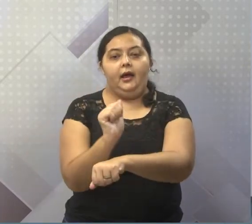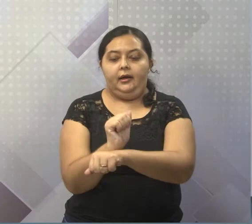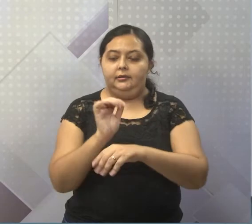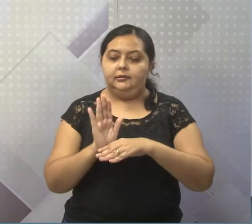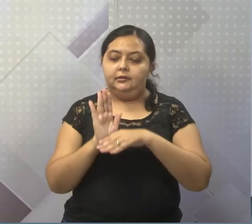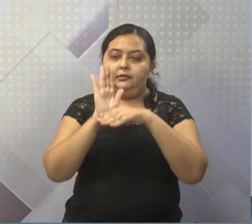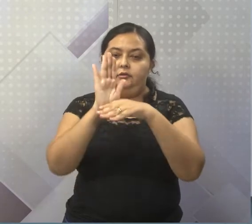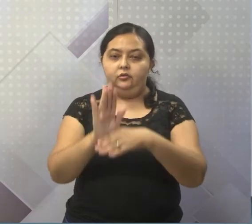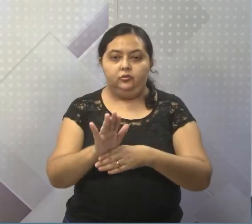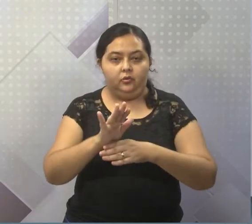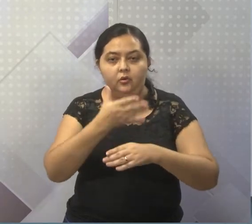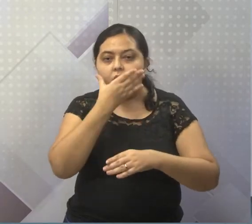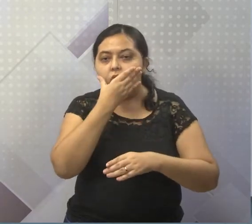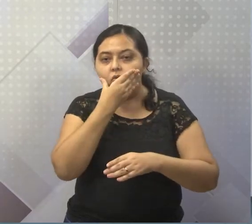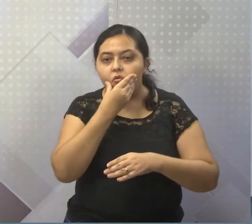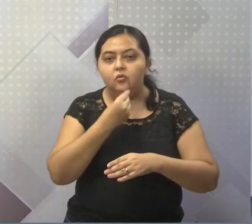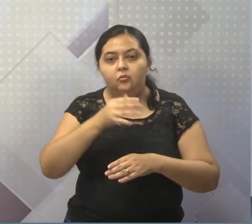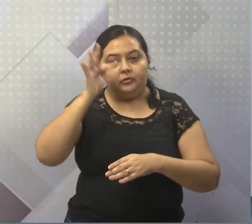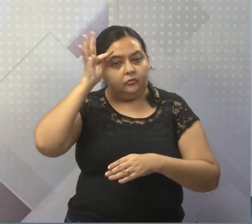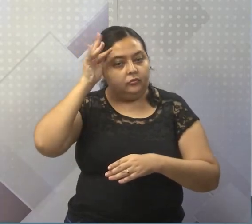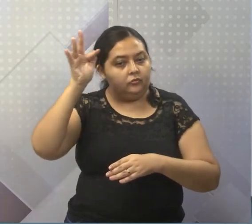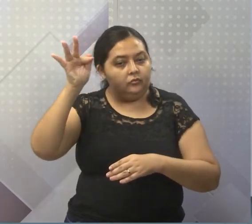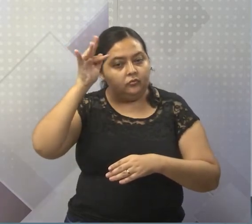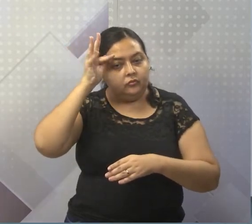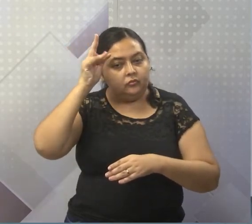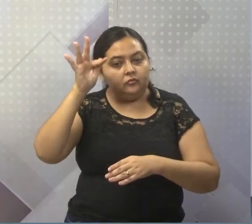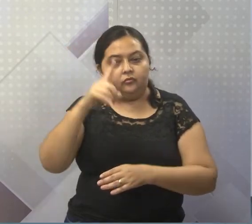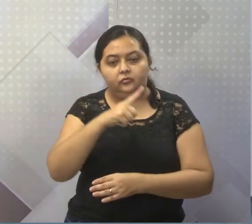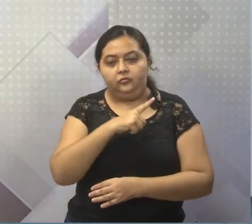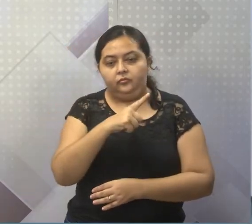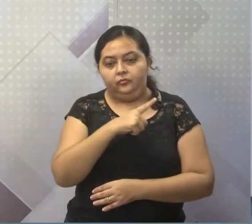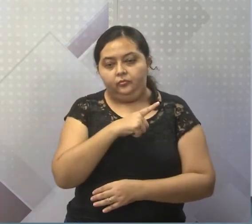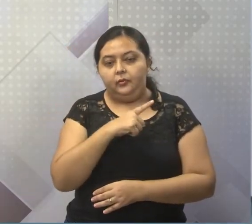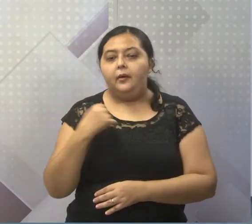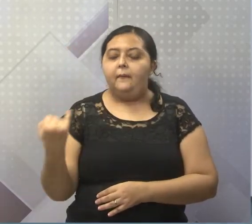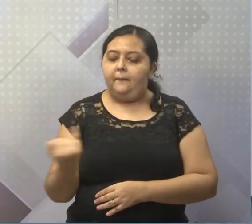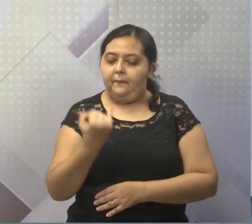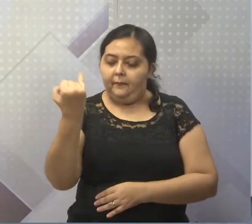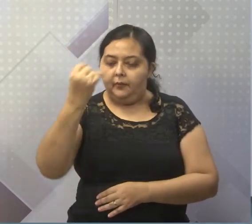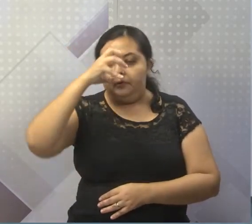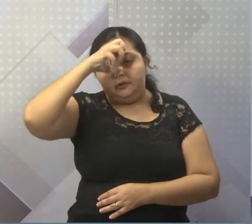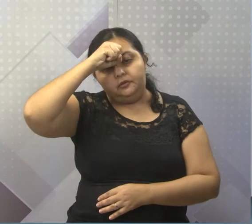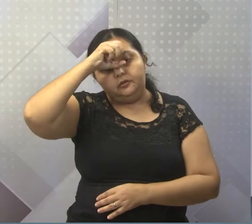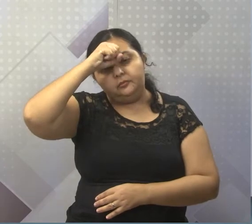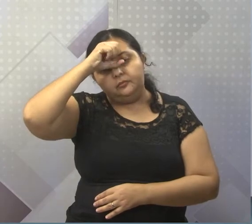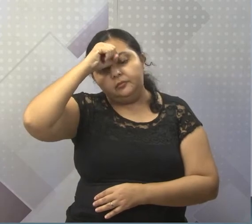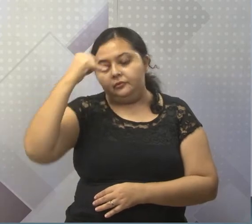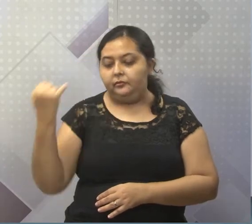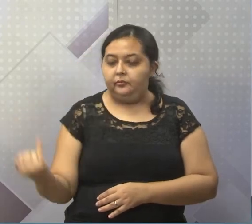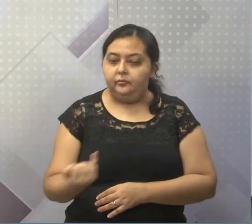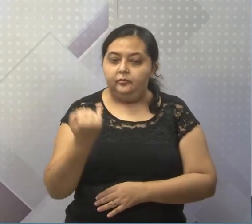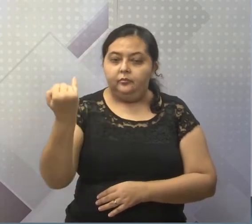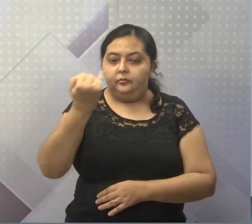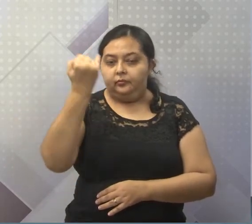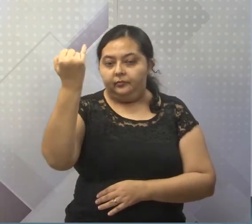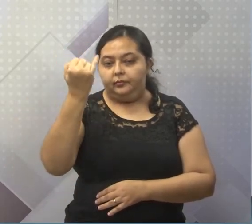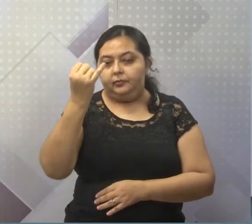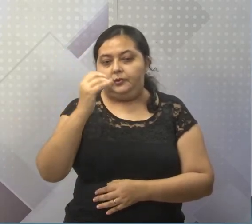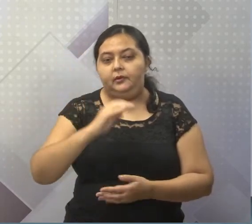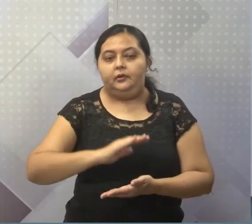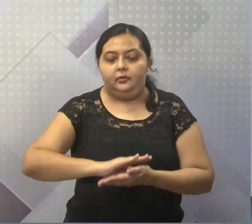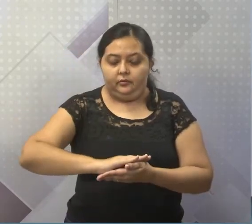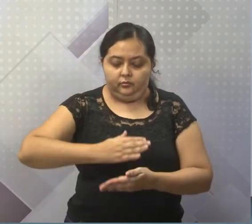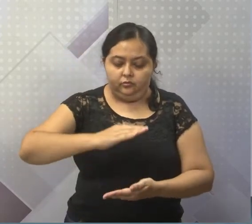com trabalho dos filósofos O que é importante a gente saber isso aí e não pode esquecer porque esse movimento